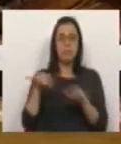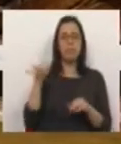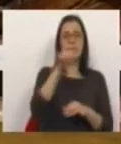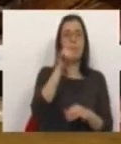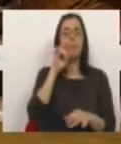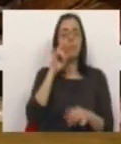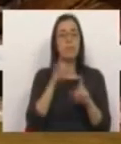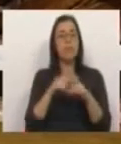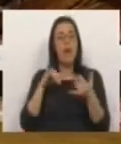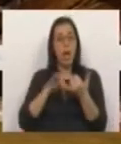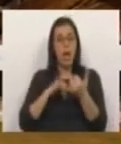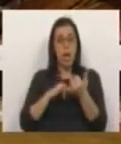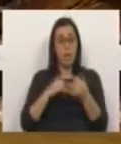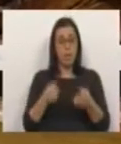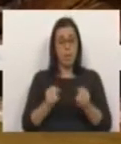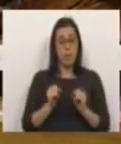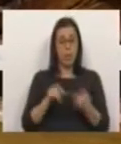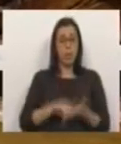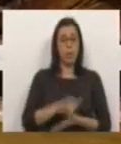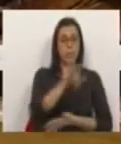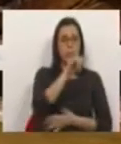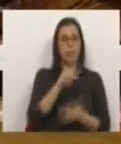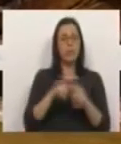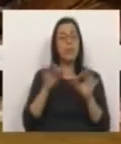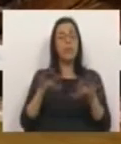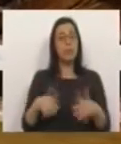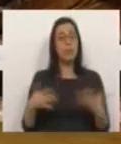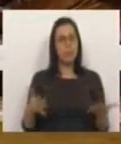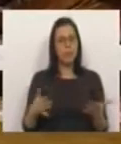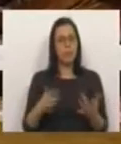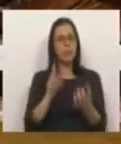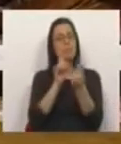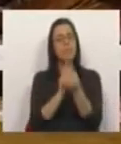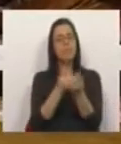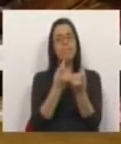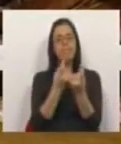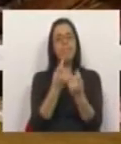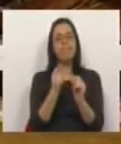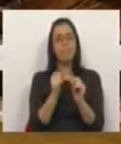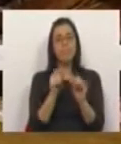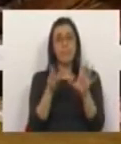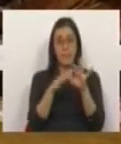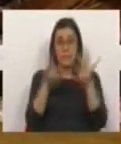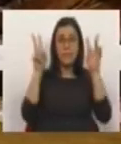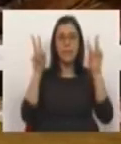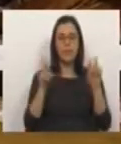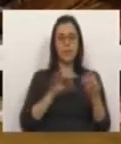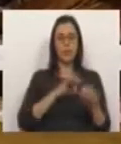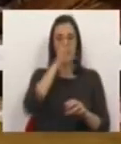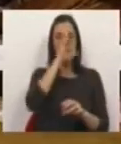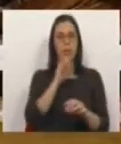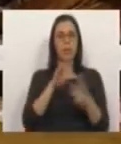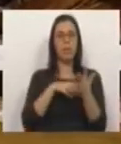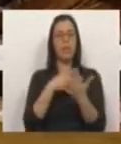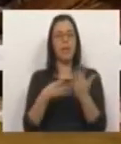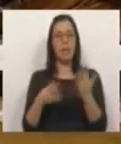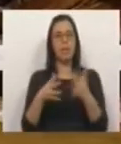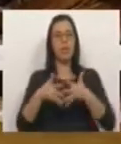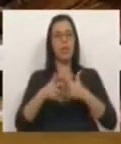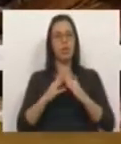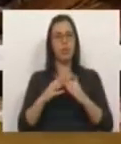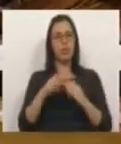Aeroportos, a Associação dos Pilotos de Linha Aérea e, finalmente, ouvir especificamente sobre esta matéria o Sr. Ministro do Planeamento e